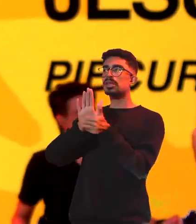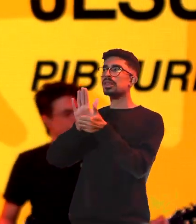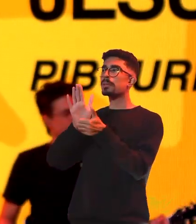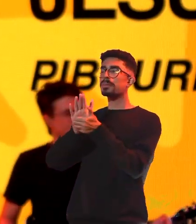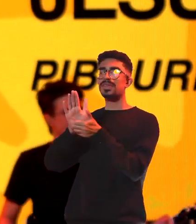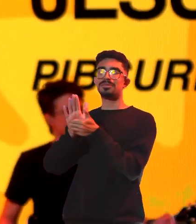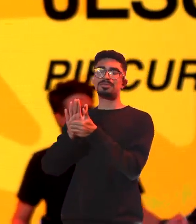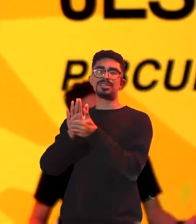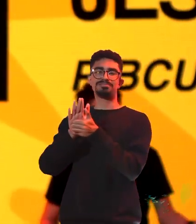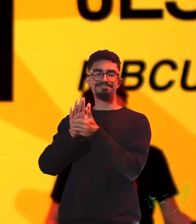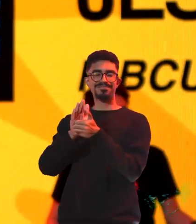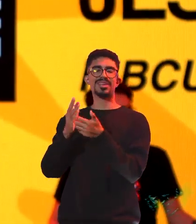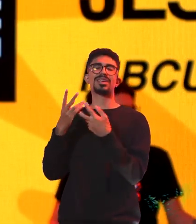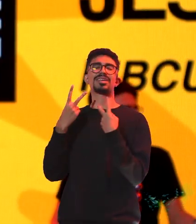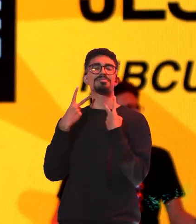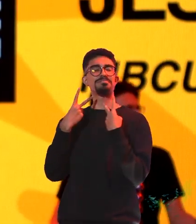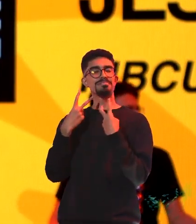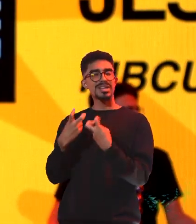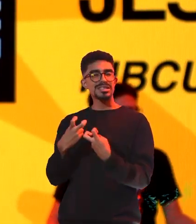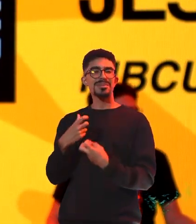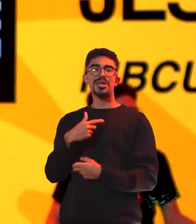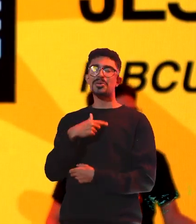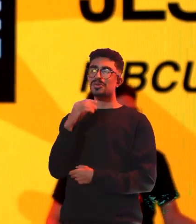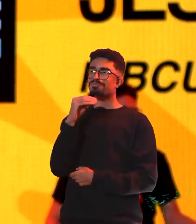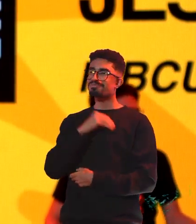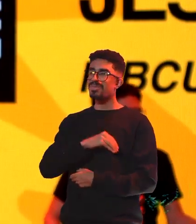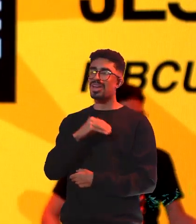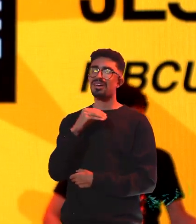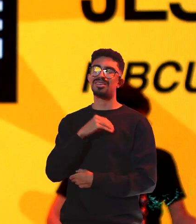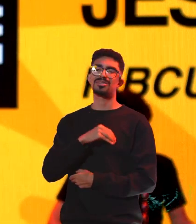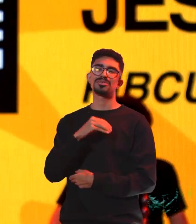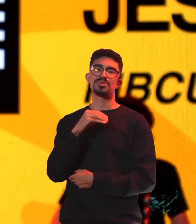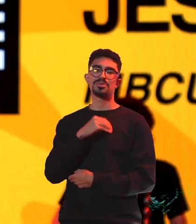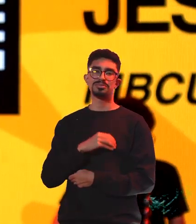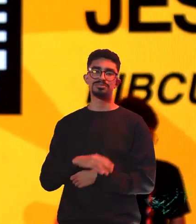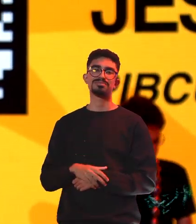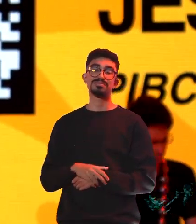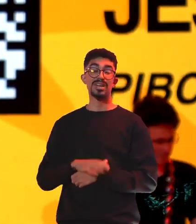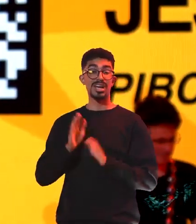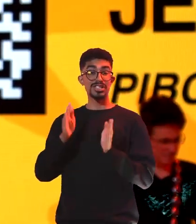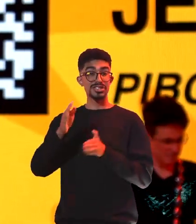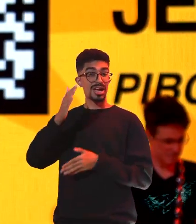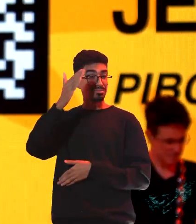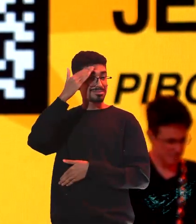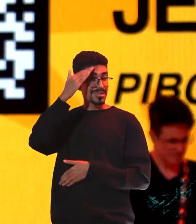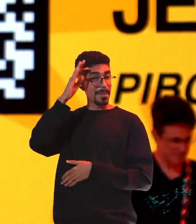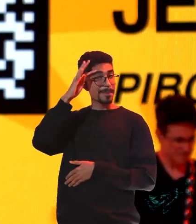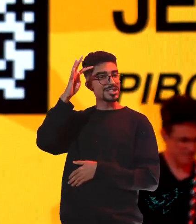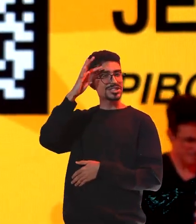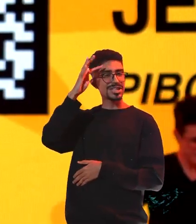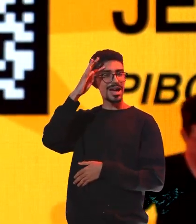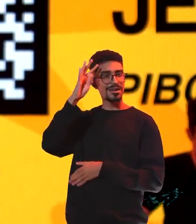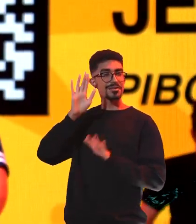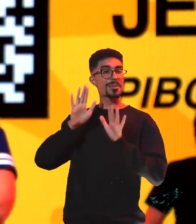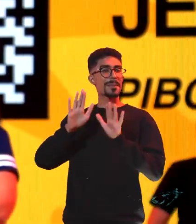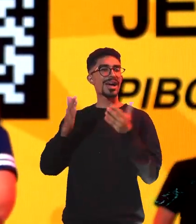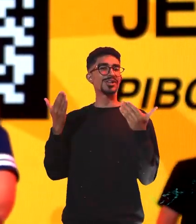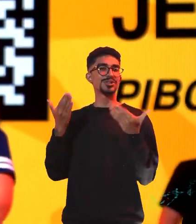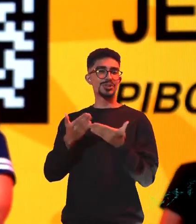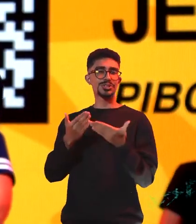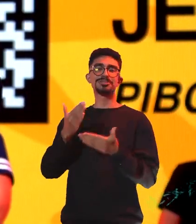que perceberam que o pecado faz mal, já sabiam disso, hoje só tiveram certeza, e hoje querem um novo